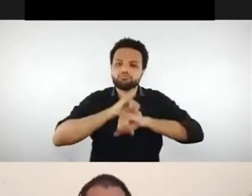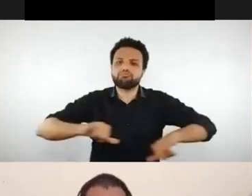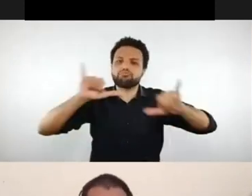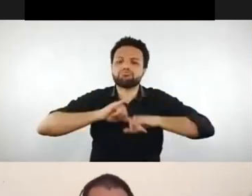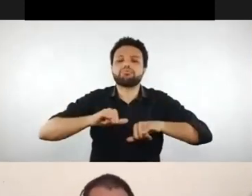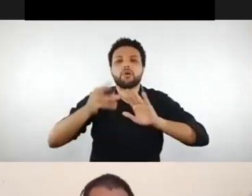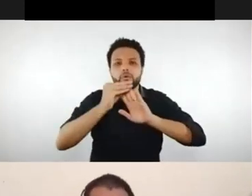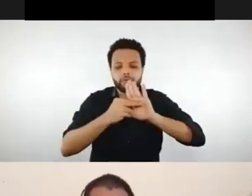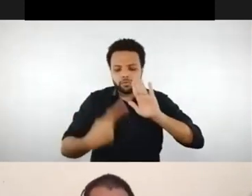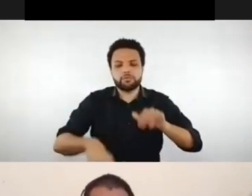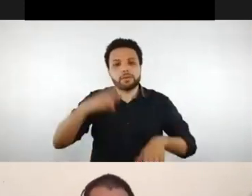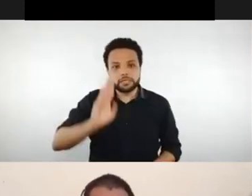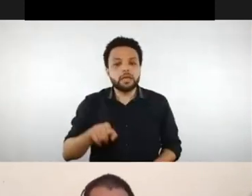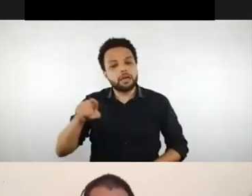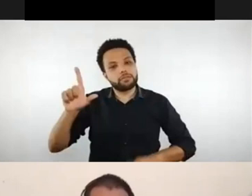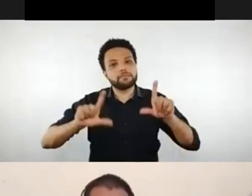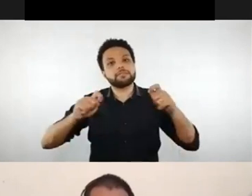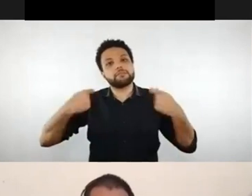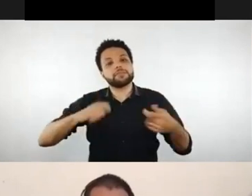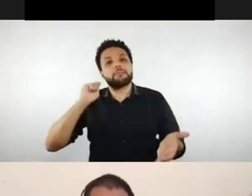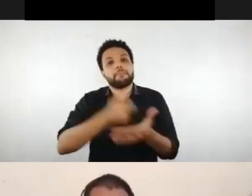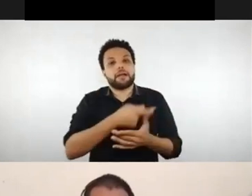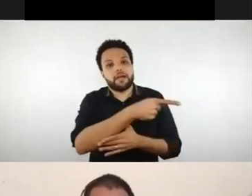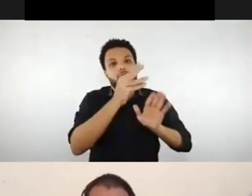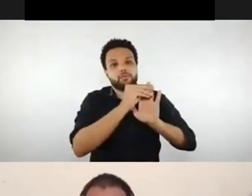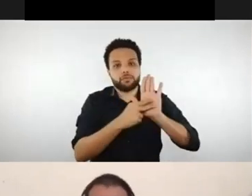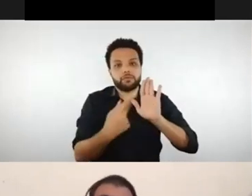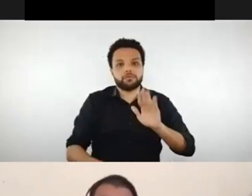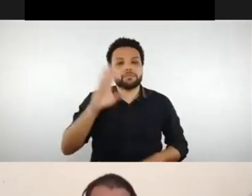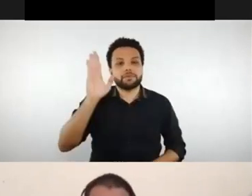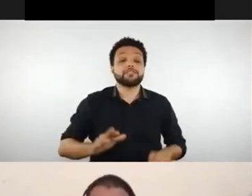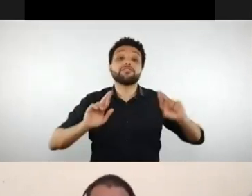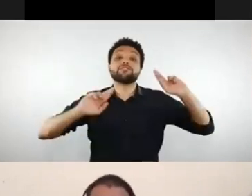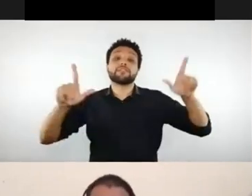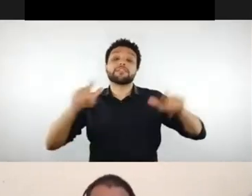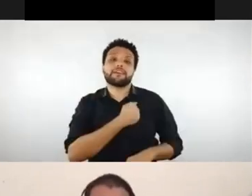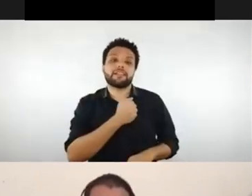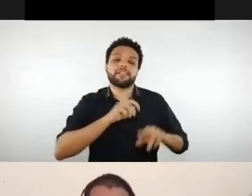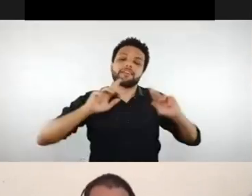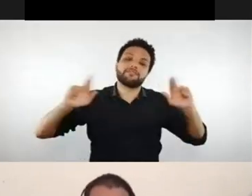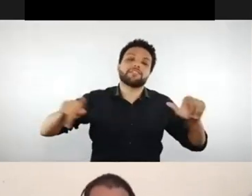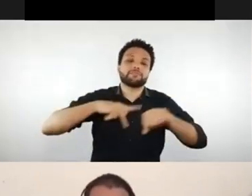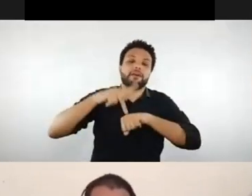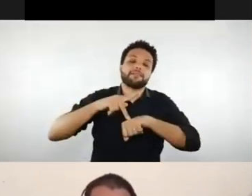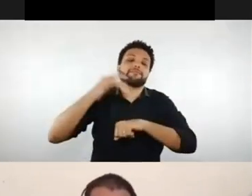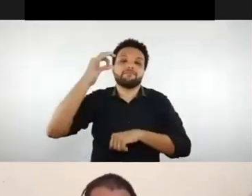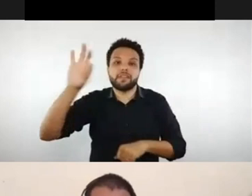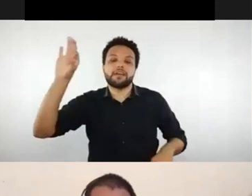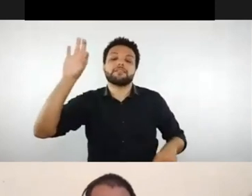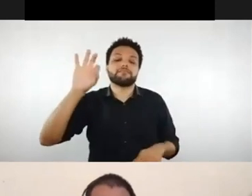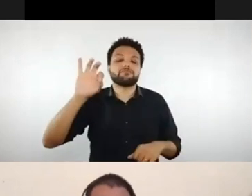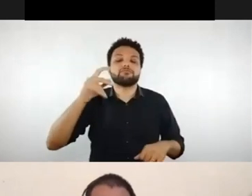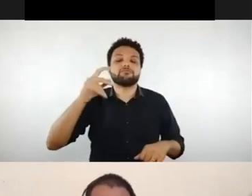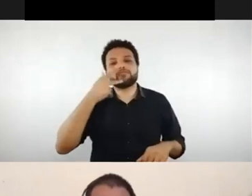por exemplo, do streaming brasileiro, né? Então, é diferente do que tem no Canadá, do que tem na França, do que tem quase no mundo inteiro.